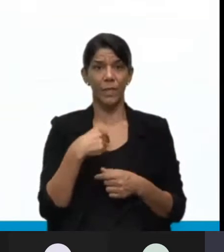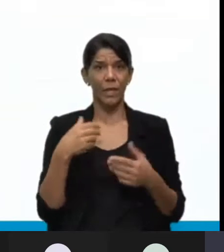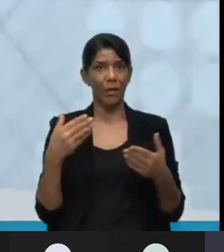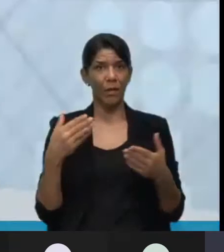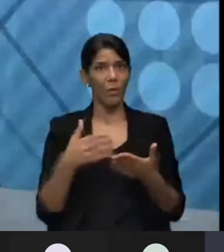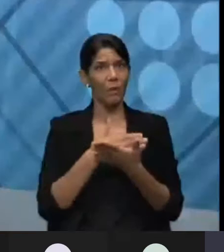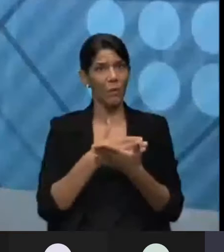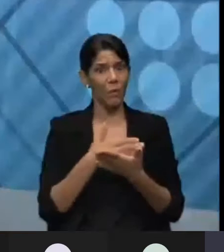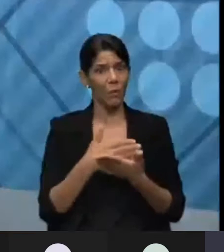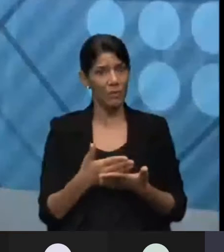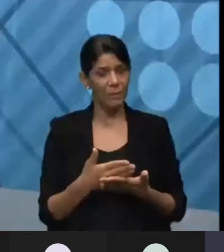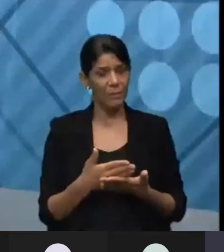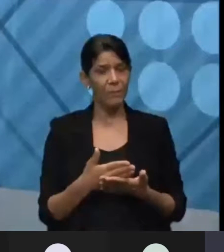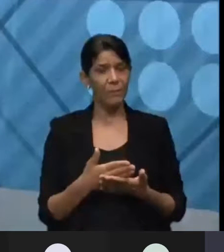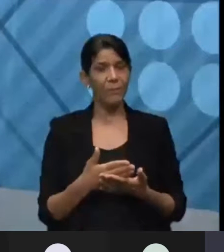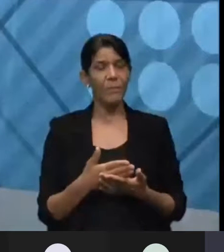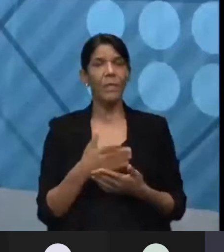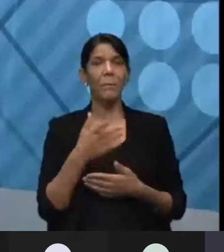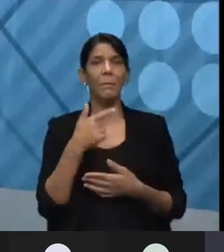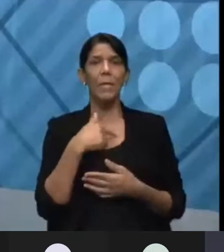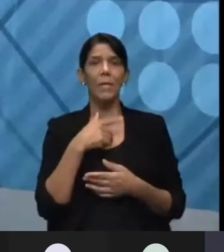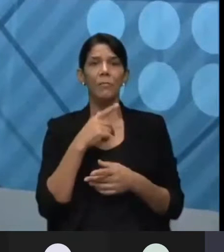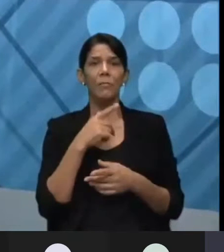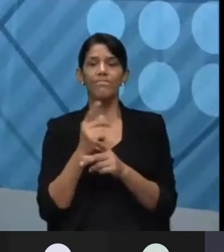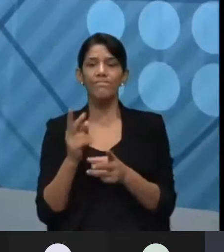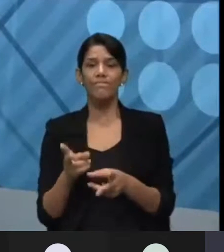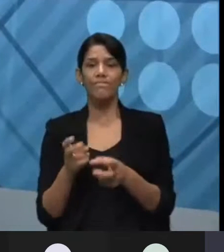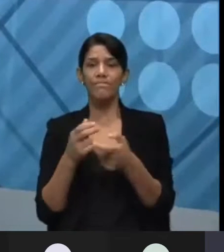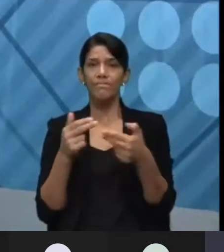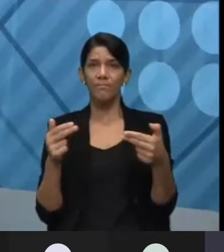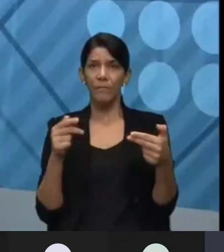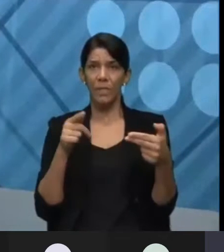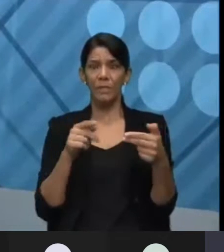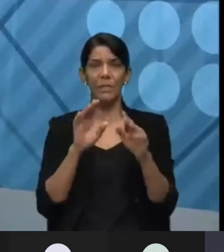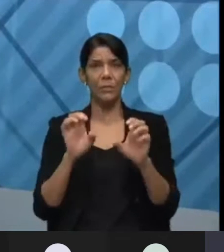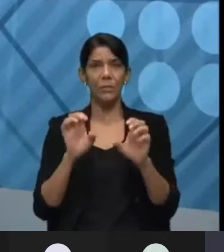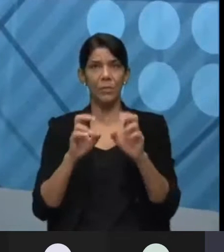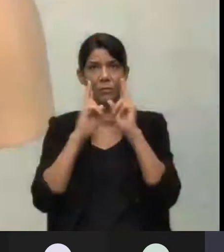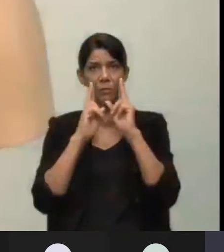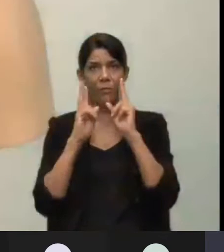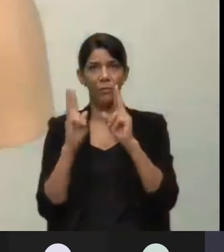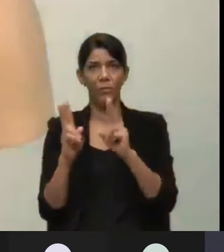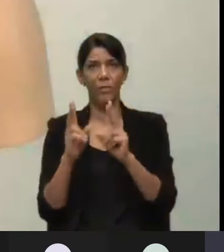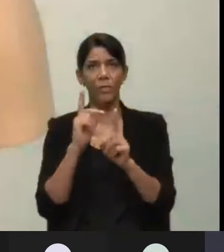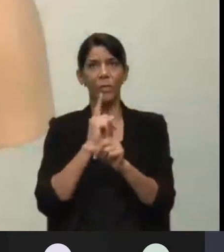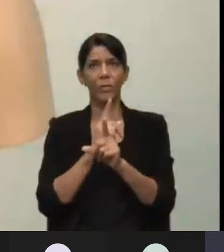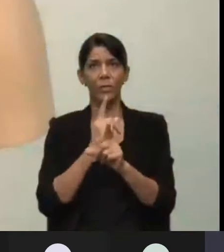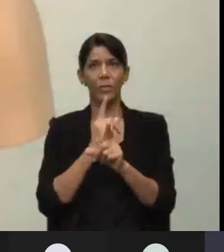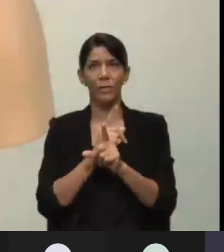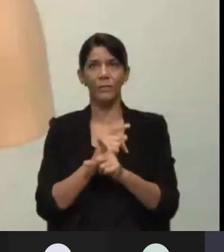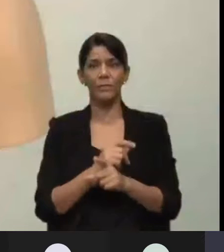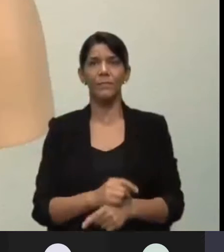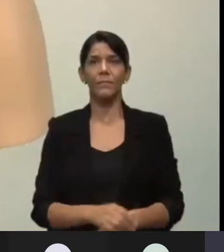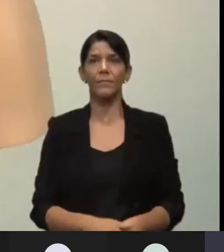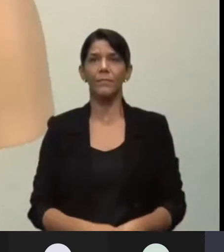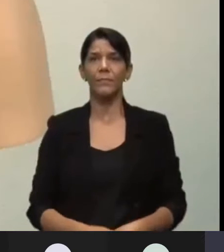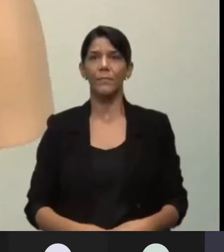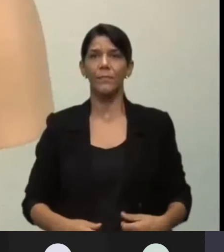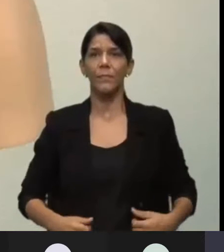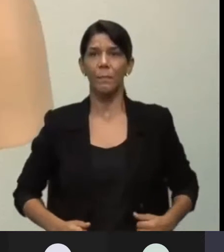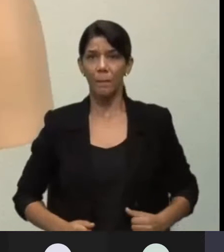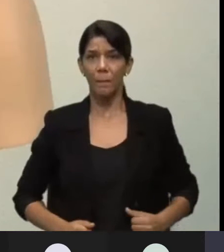agora nós vamos começar aí nas peças anatômicas, né? Para identificar essas estruturas. Vamos lá então identificar essas estruturas. Então nós